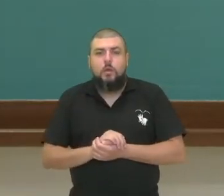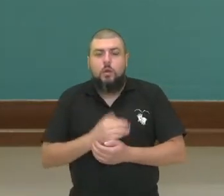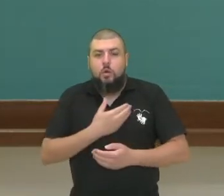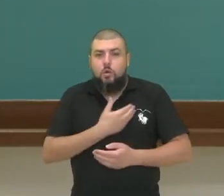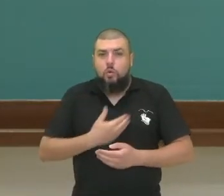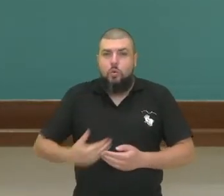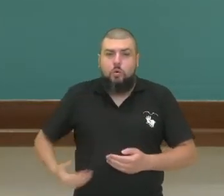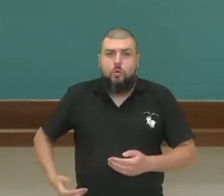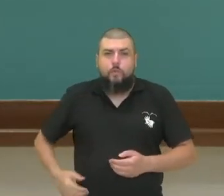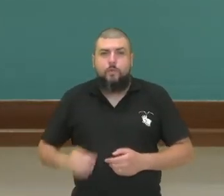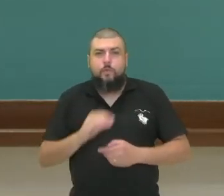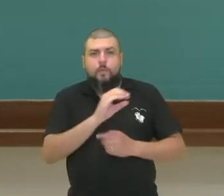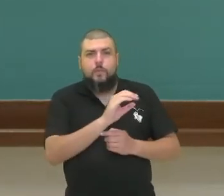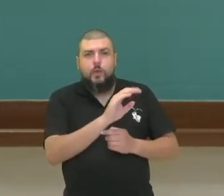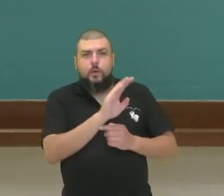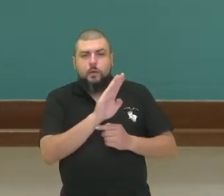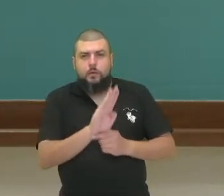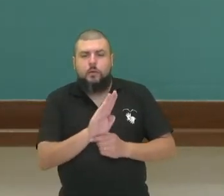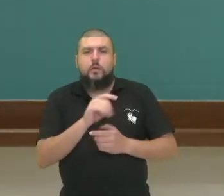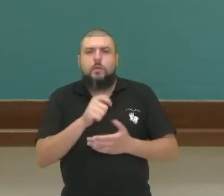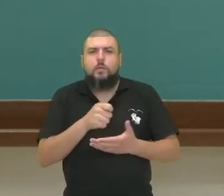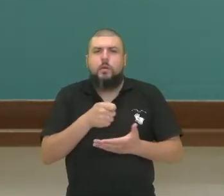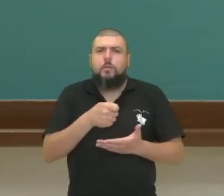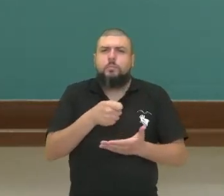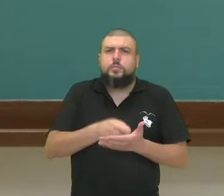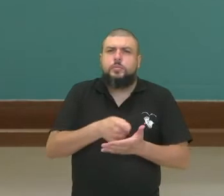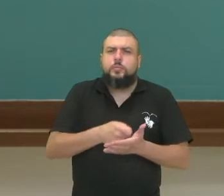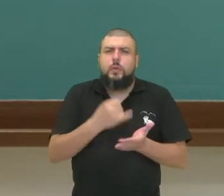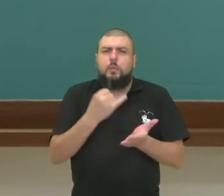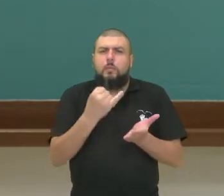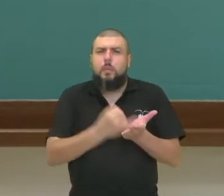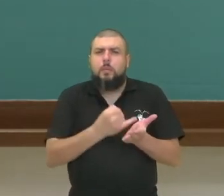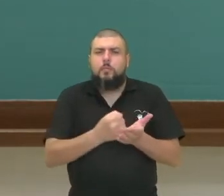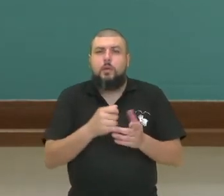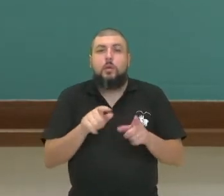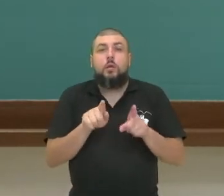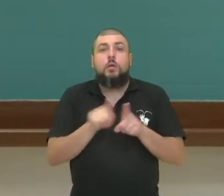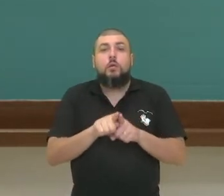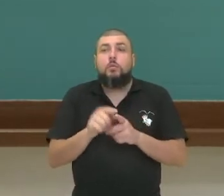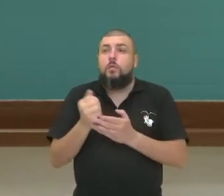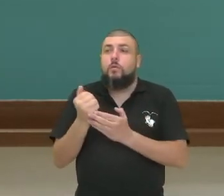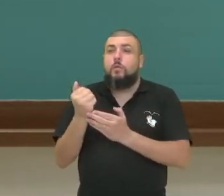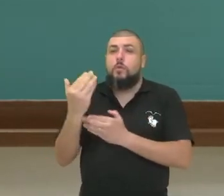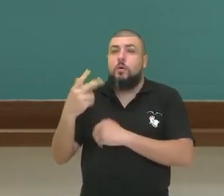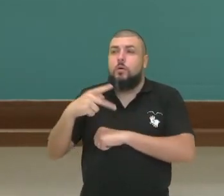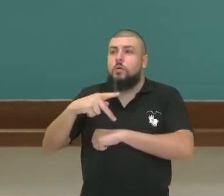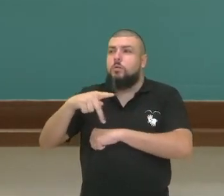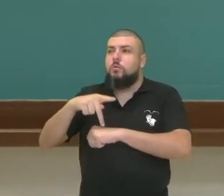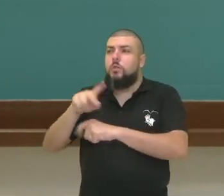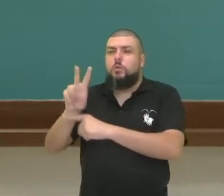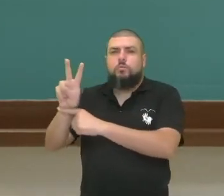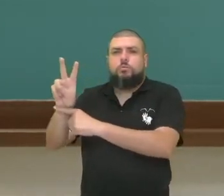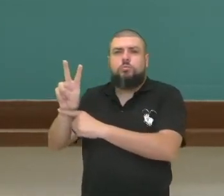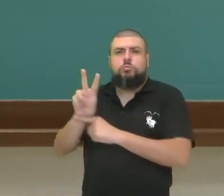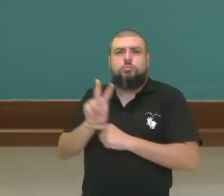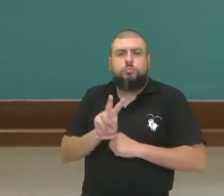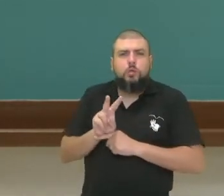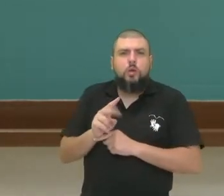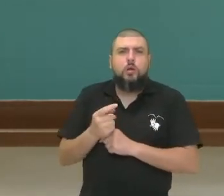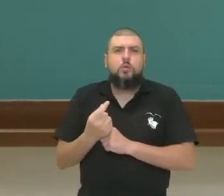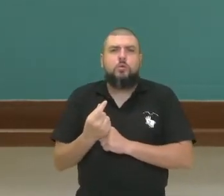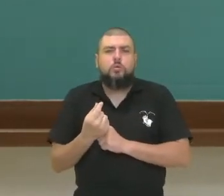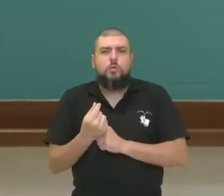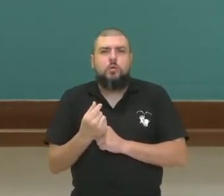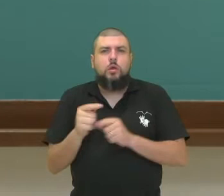cortou os gastos públicos, obteve bastante empréstimo internacional e incentivou a entrada de